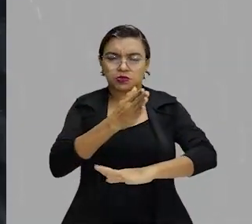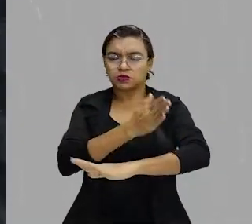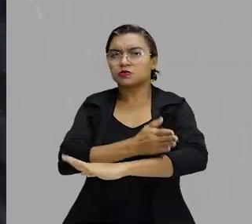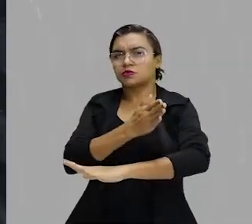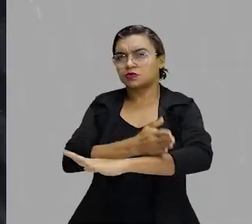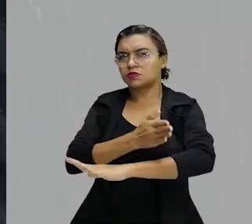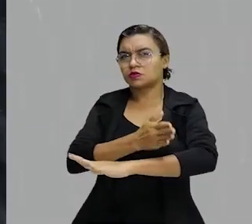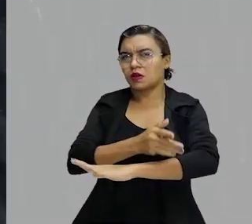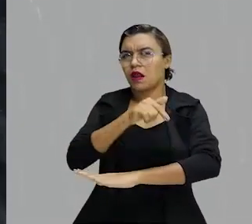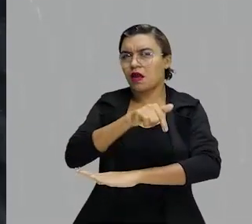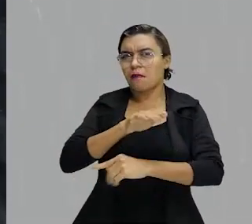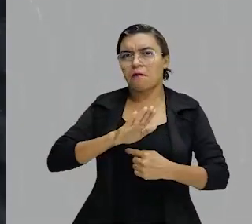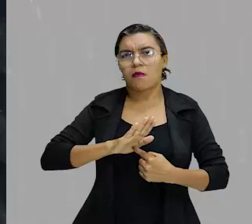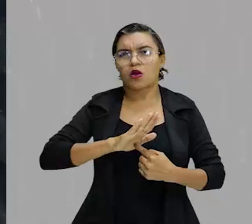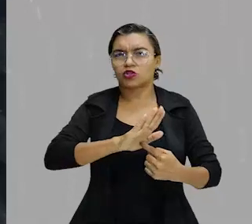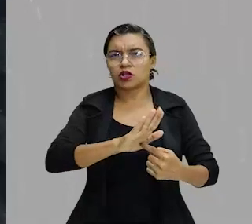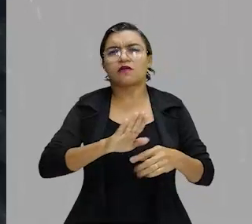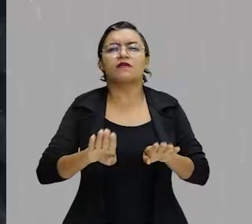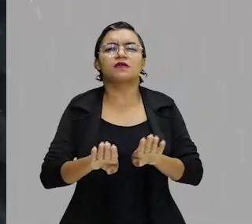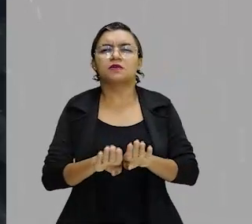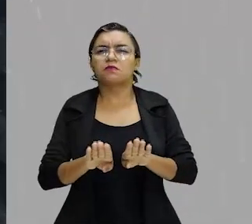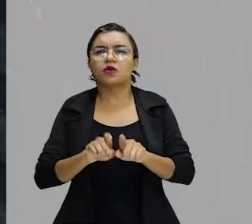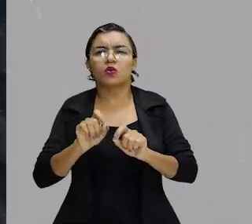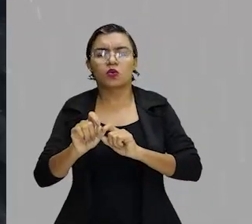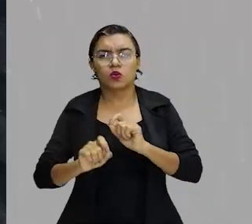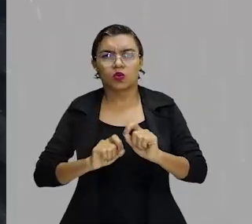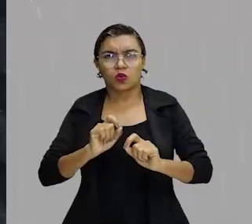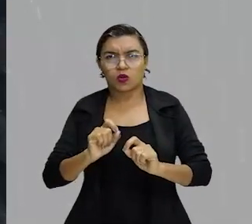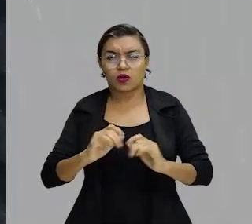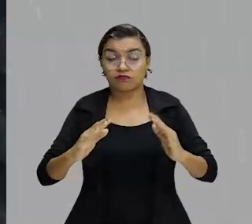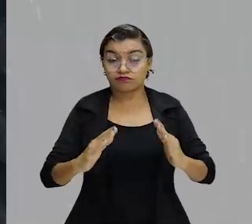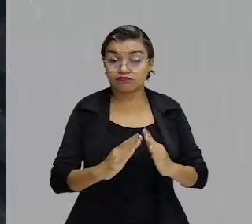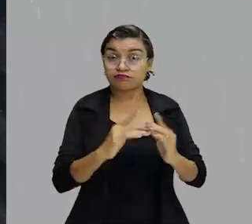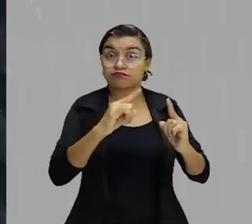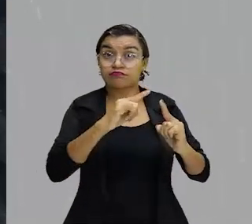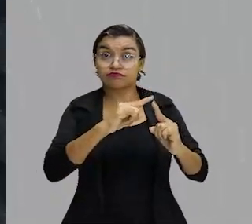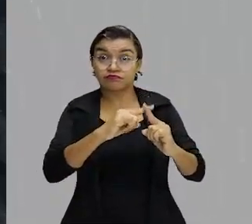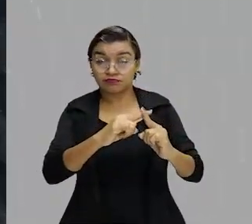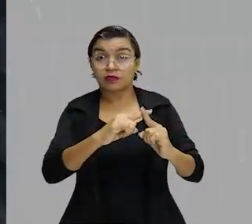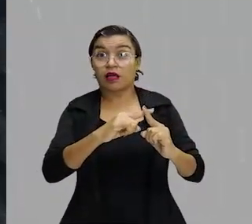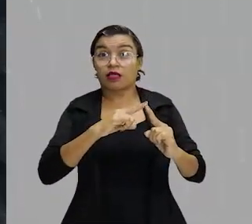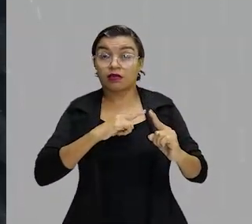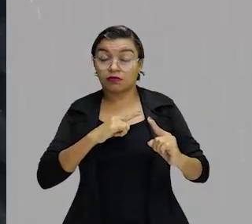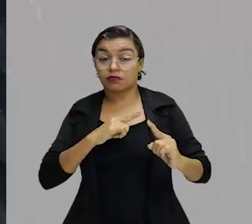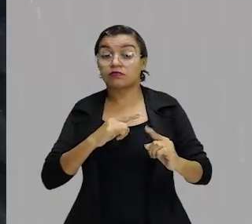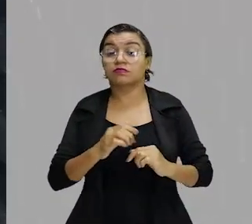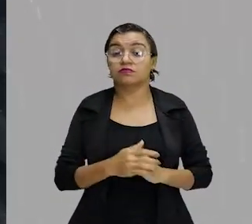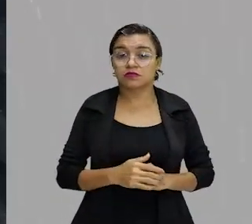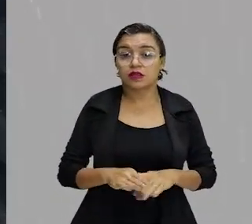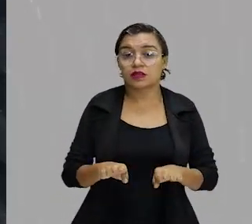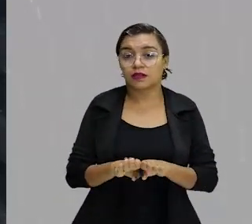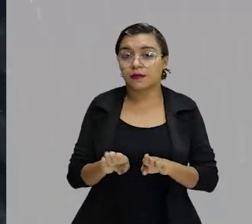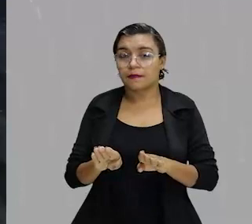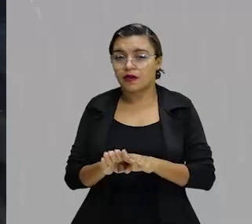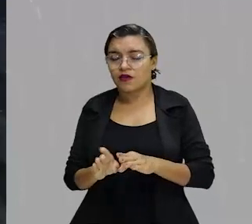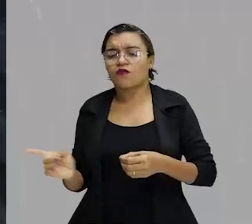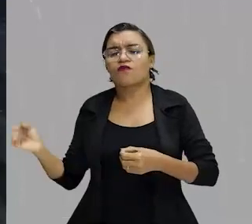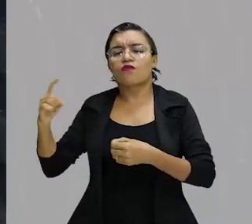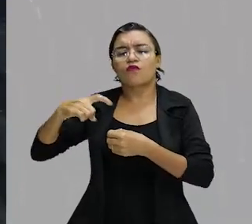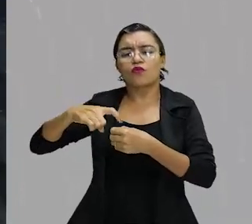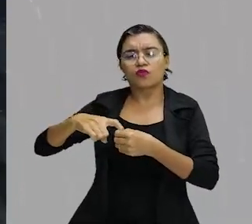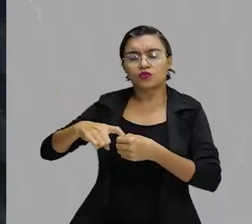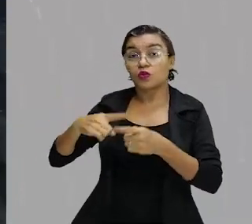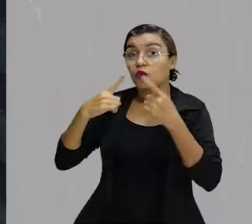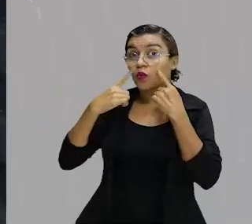das trevas, um domínio maior também da igreja, trouxe de volta ou resgatou o drama grego. O princípio